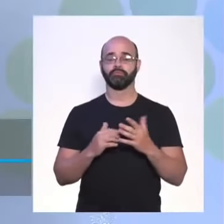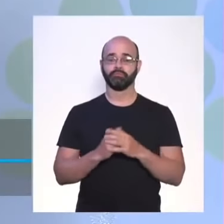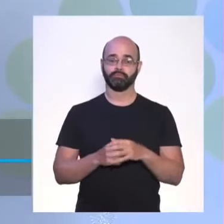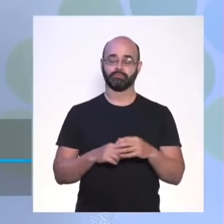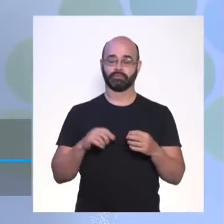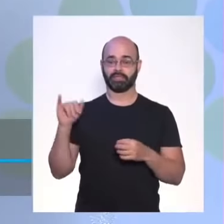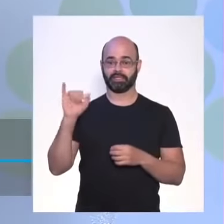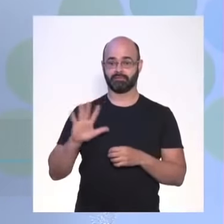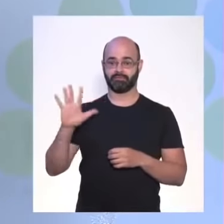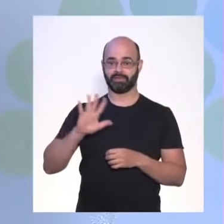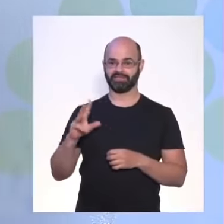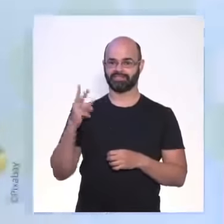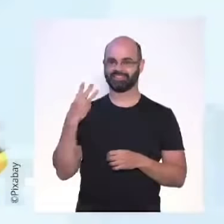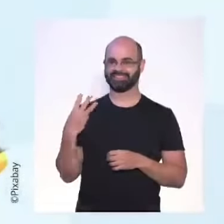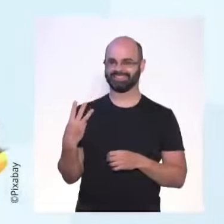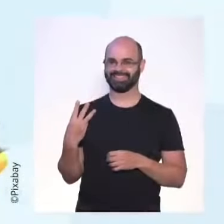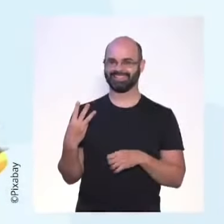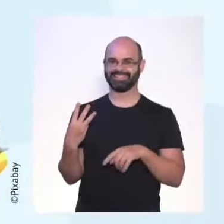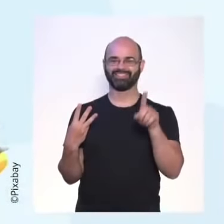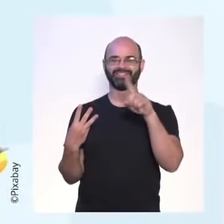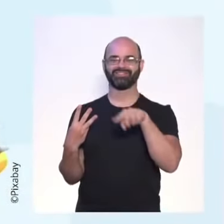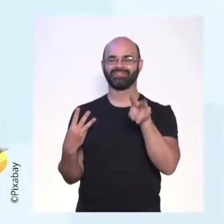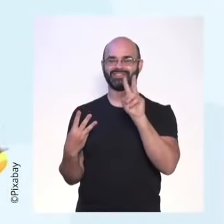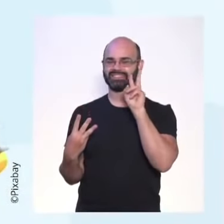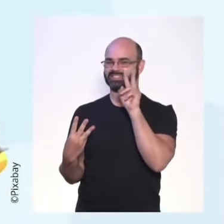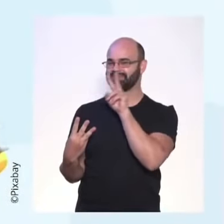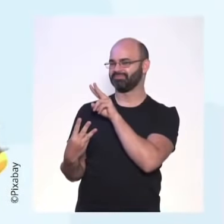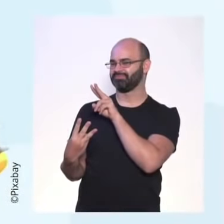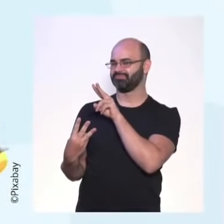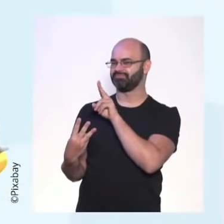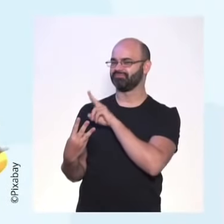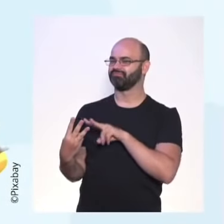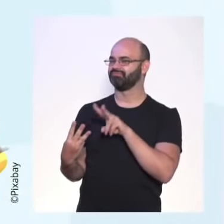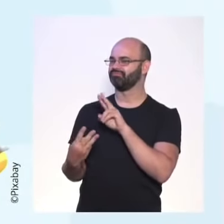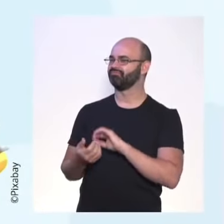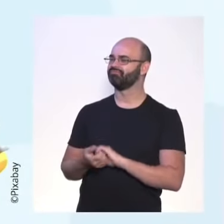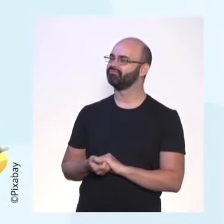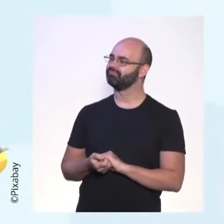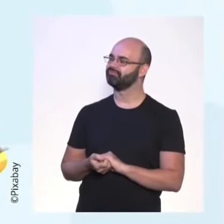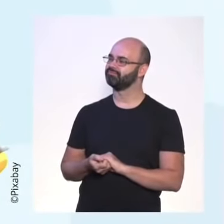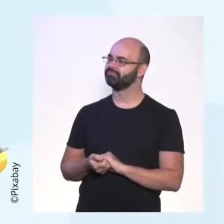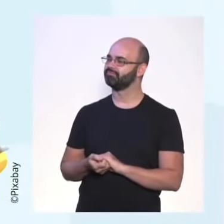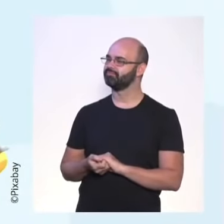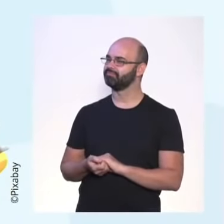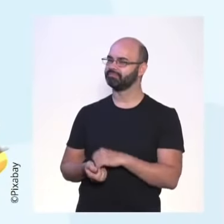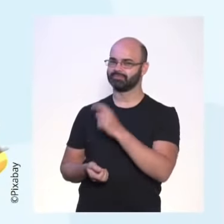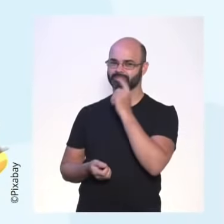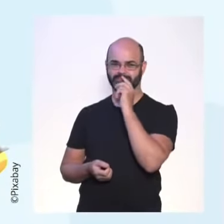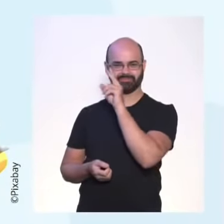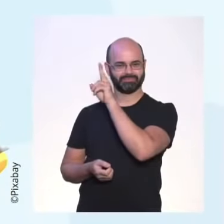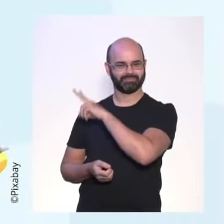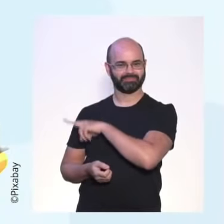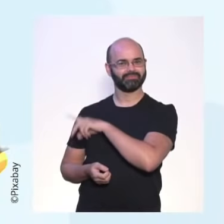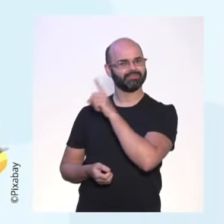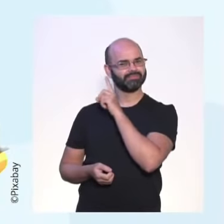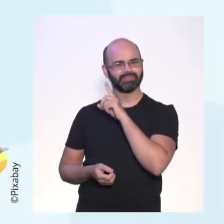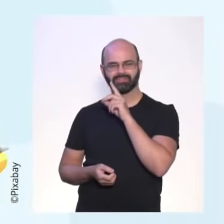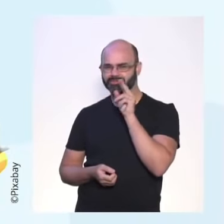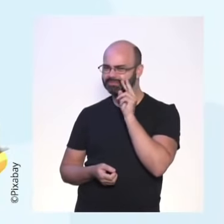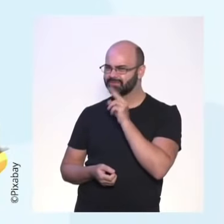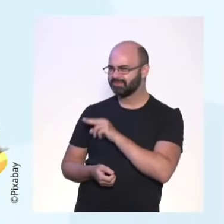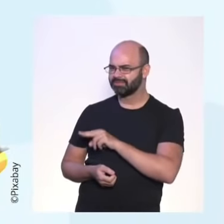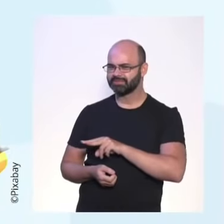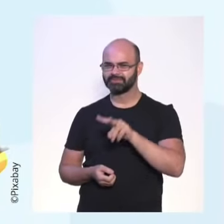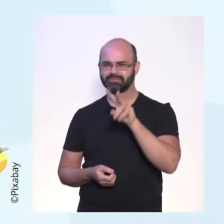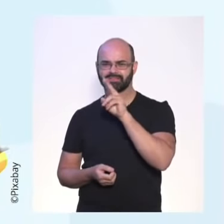três imagens para vocês observarem tá vamos de cheque e as imagens a seguir Você conhece algo